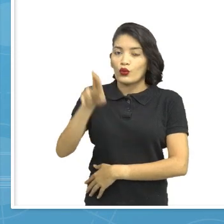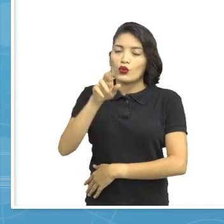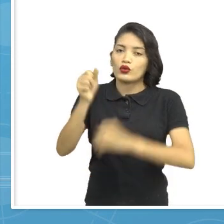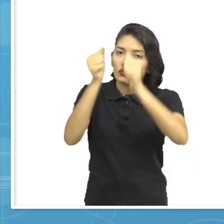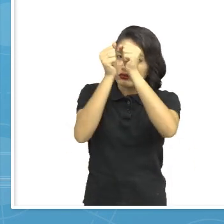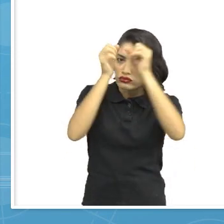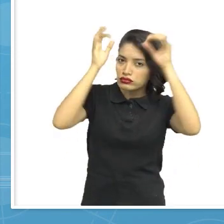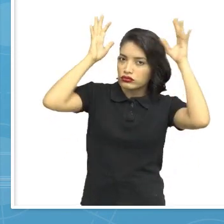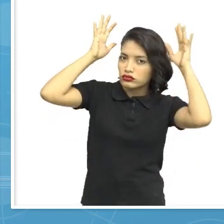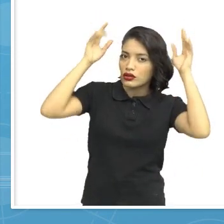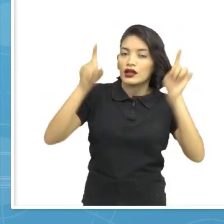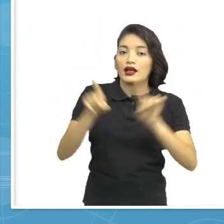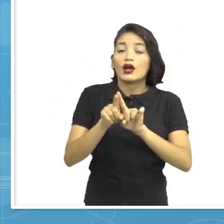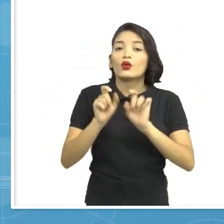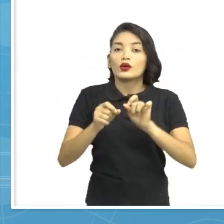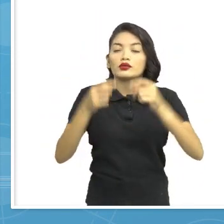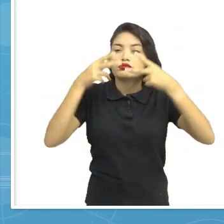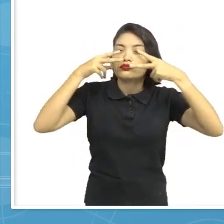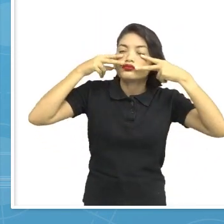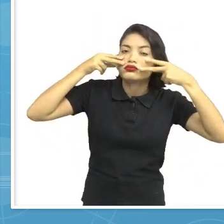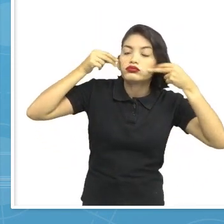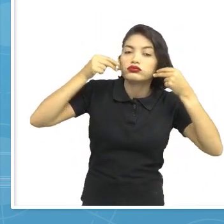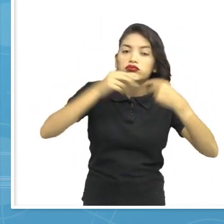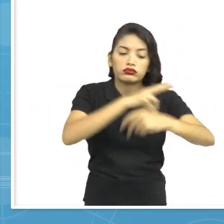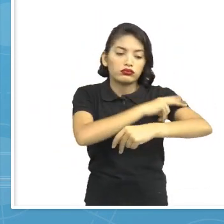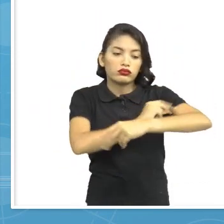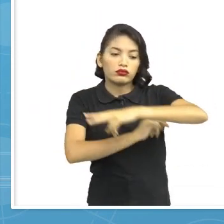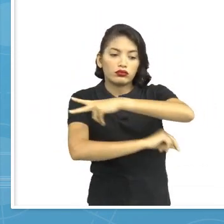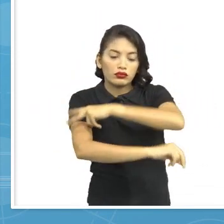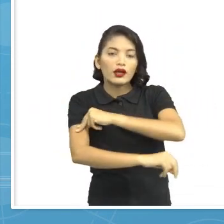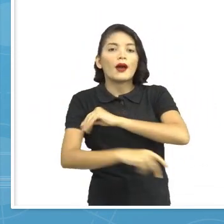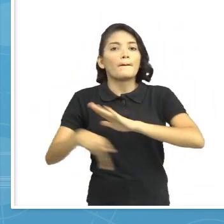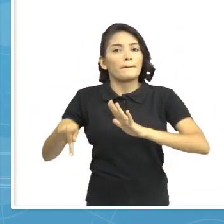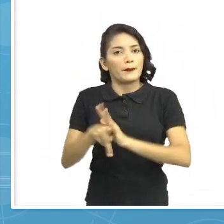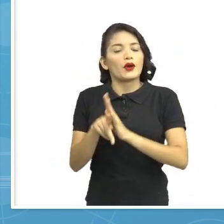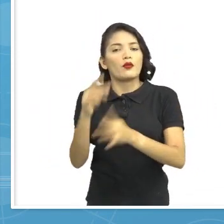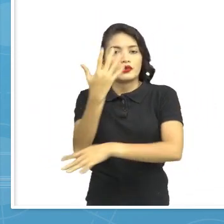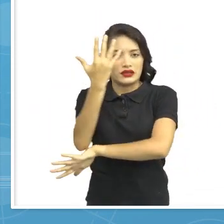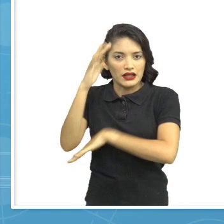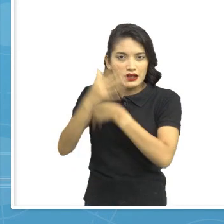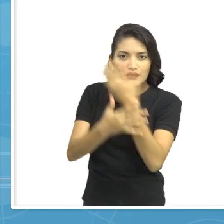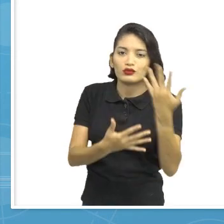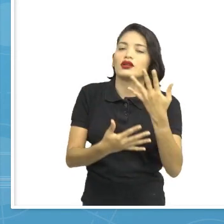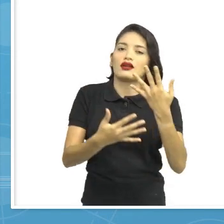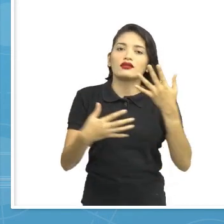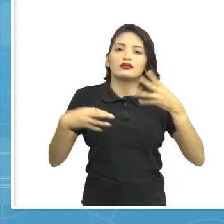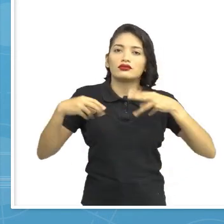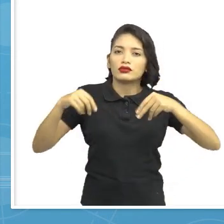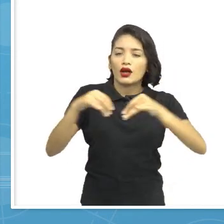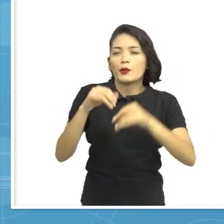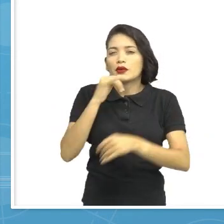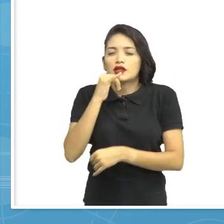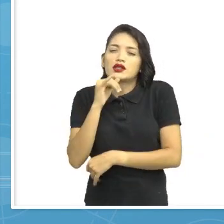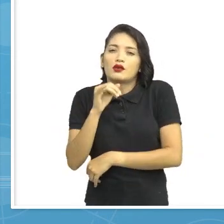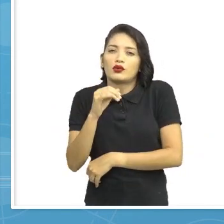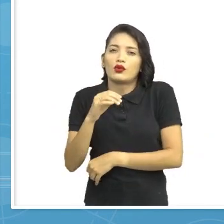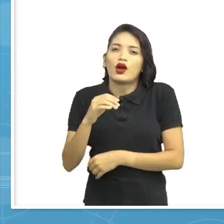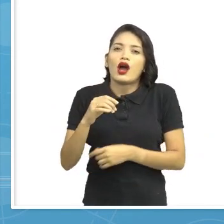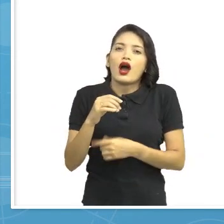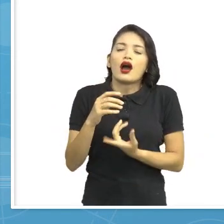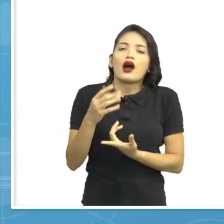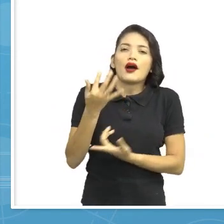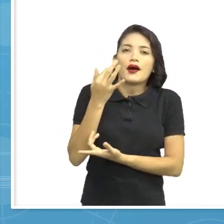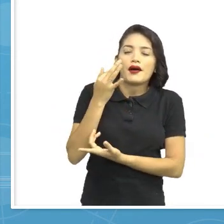tanto a pintura corporal, com a utilização dos pigmentos naturais, né, com a utilização do urucum, por exemplo, como